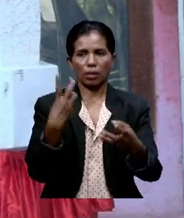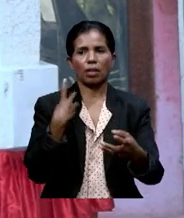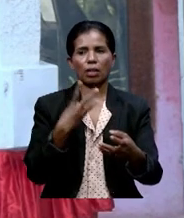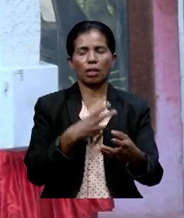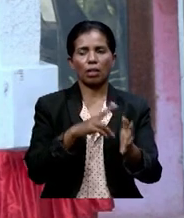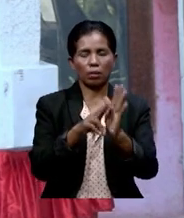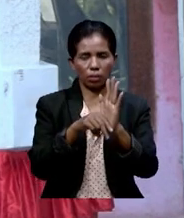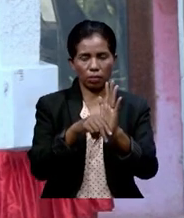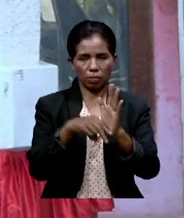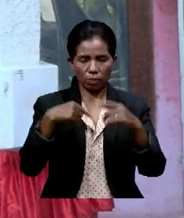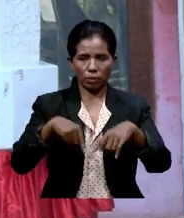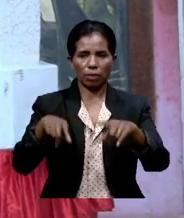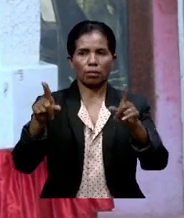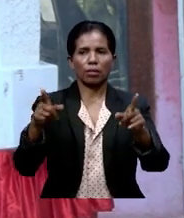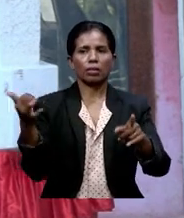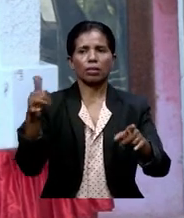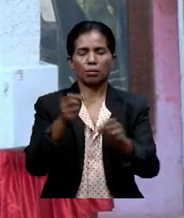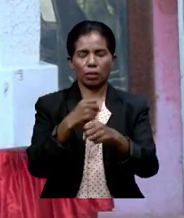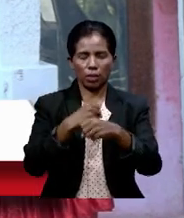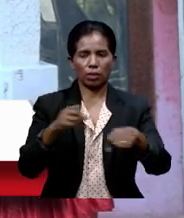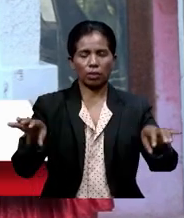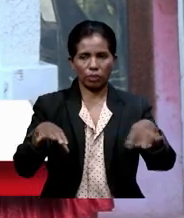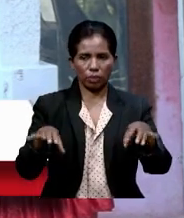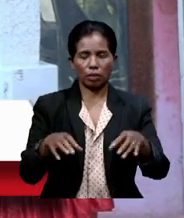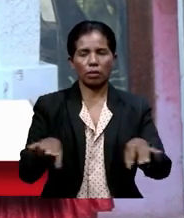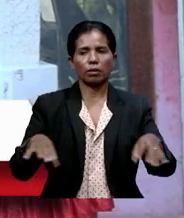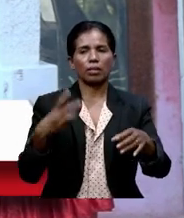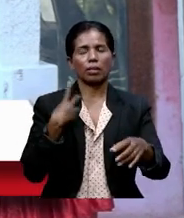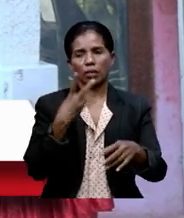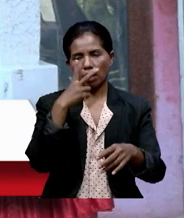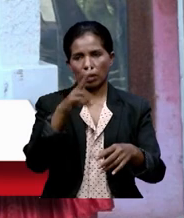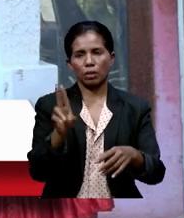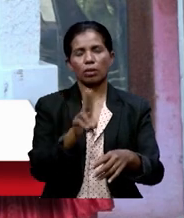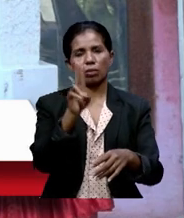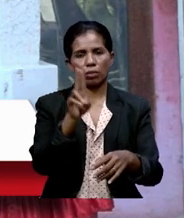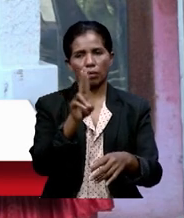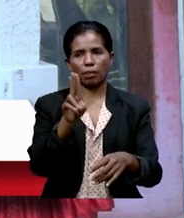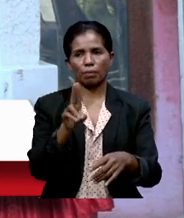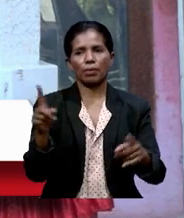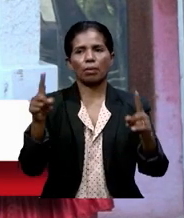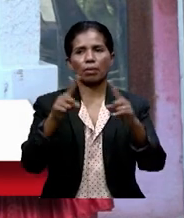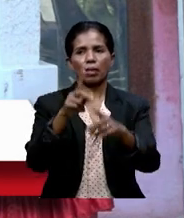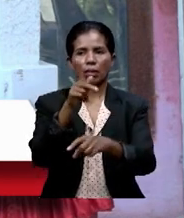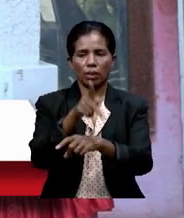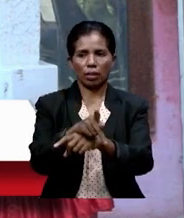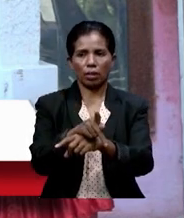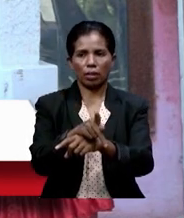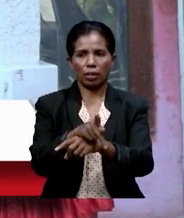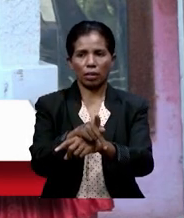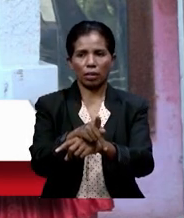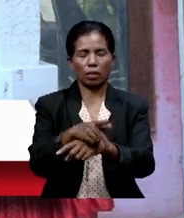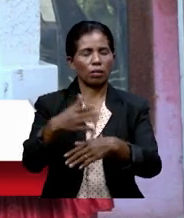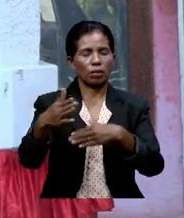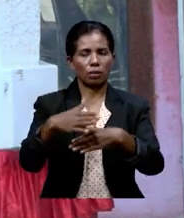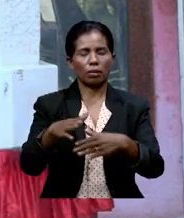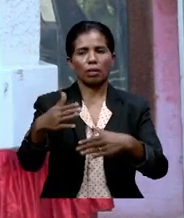oras saitia mak sira sebele halo servisu mai be servisu tahare sira utiliza bai ha kalan. Loron besiki eskola